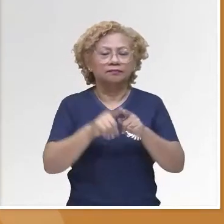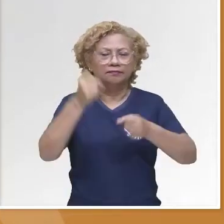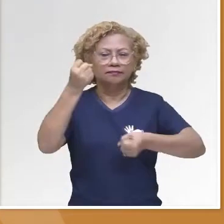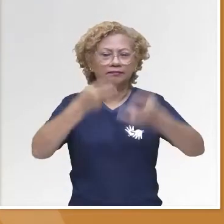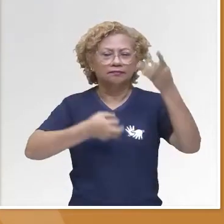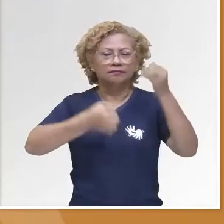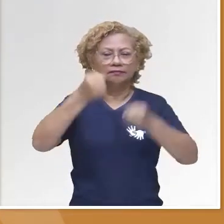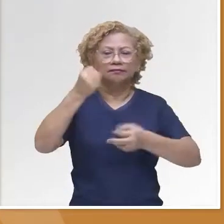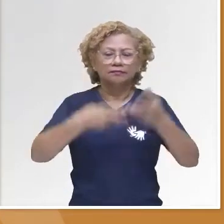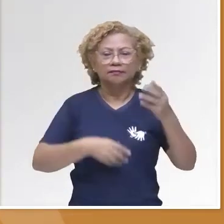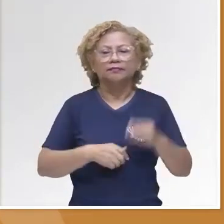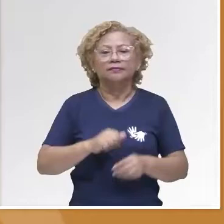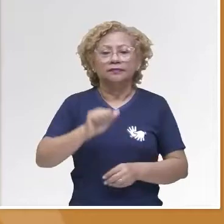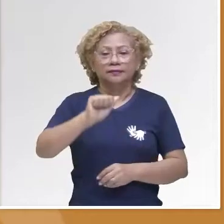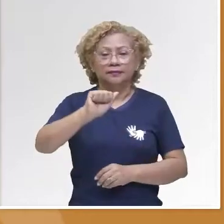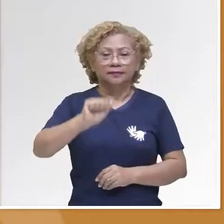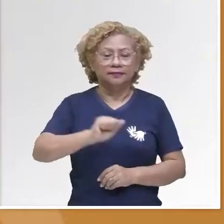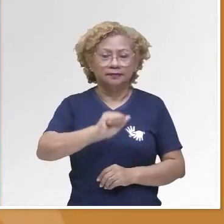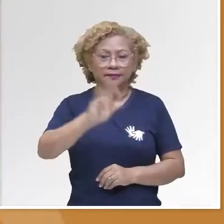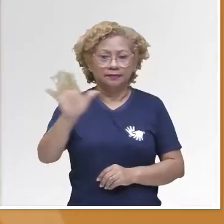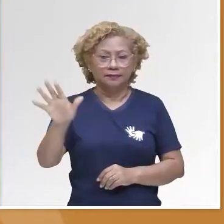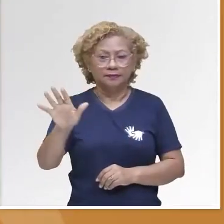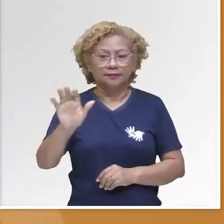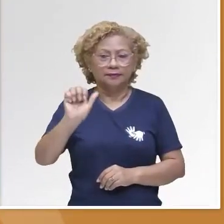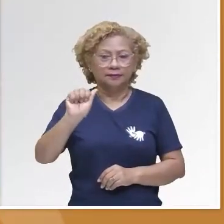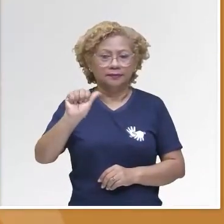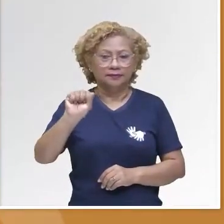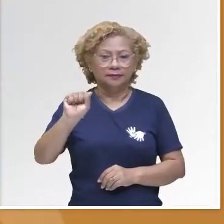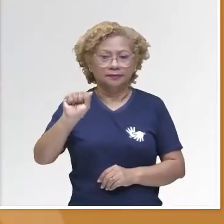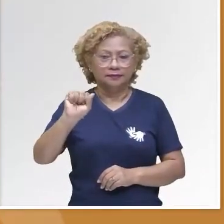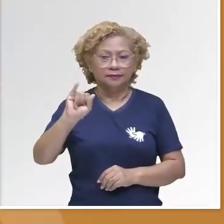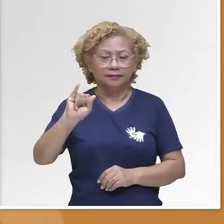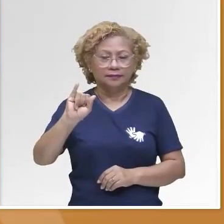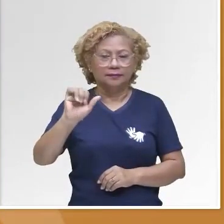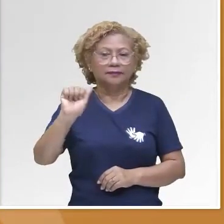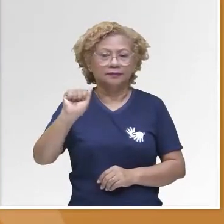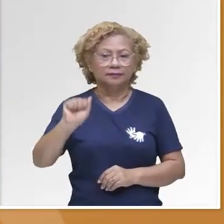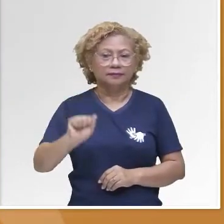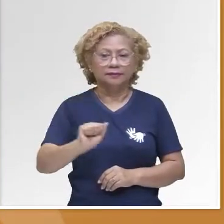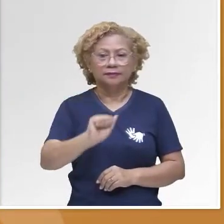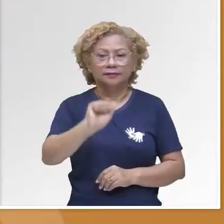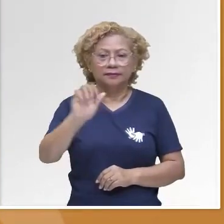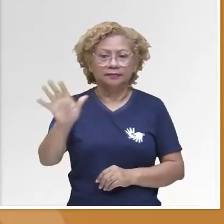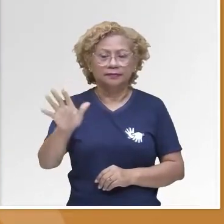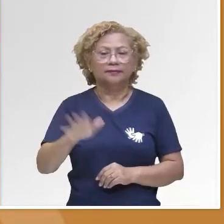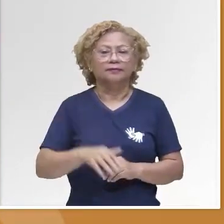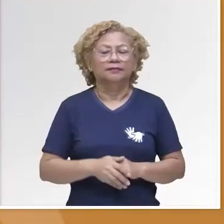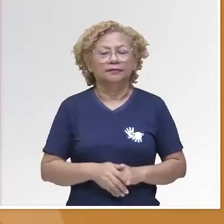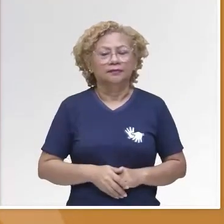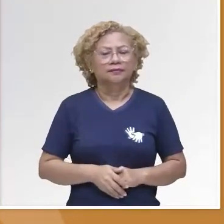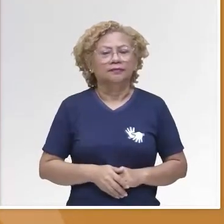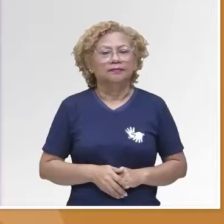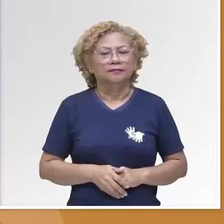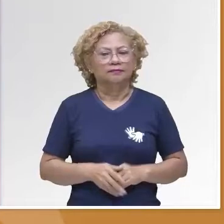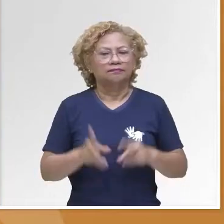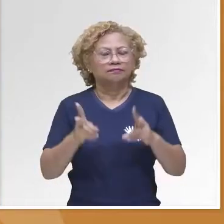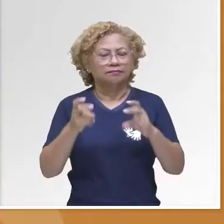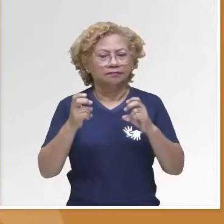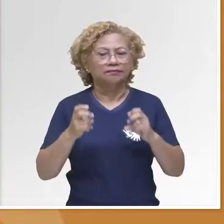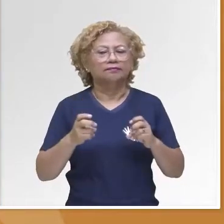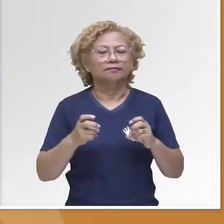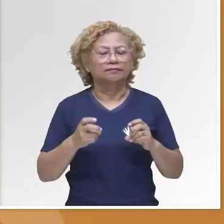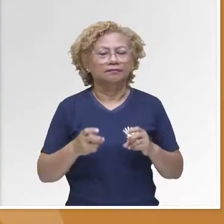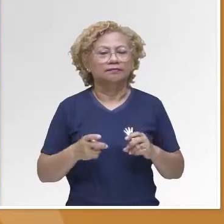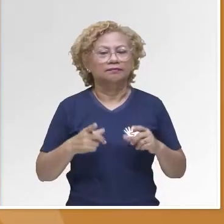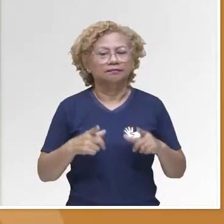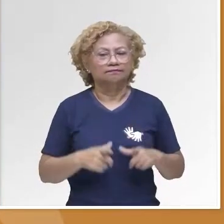da Ásia, ok? Então, gente, o Japão é um país asiático, hoje um país desenvolvido, que tem